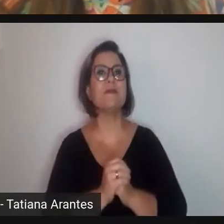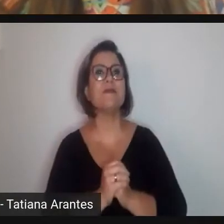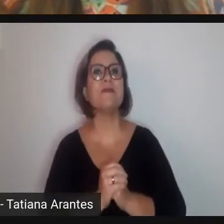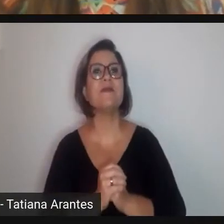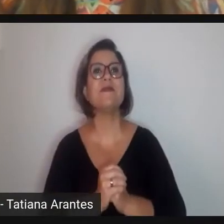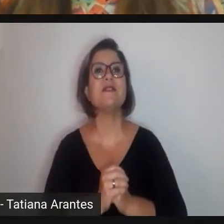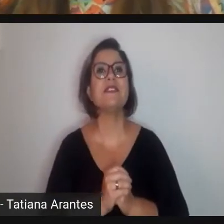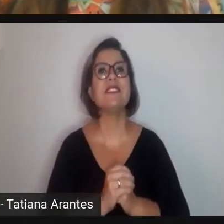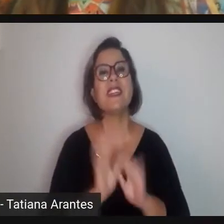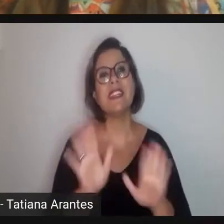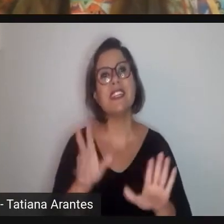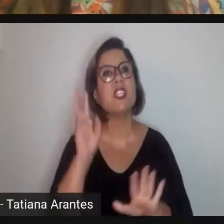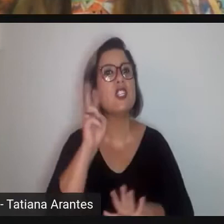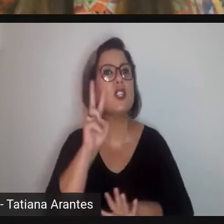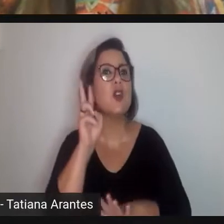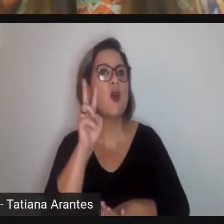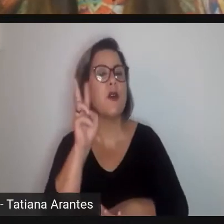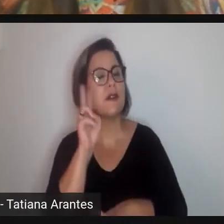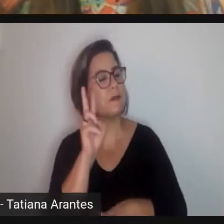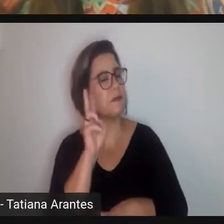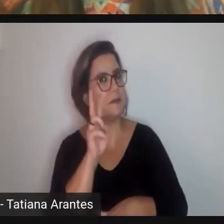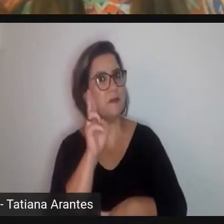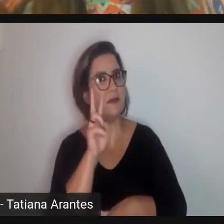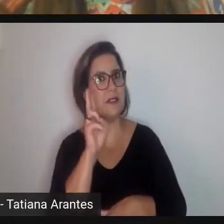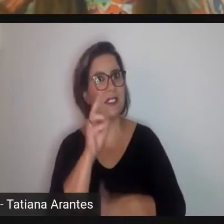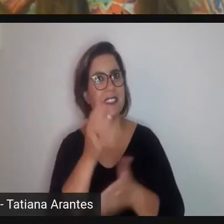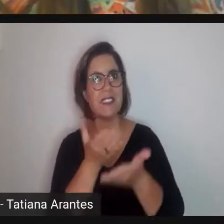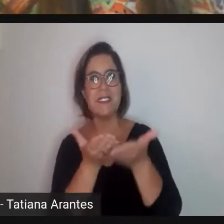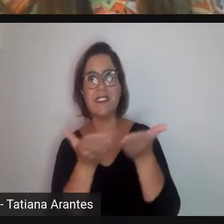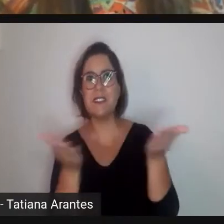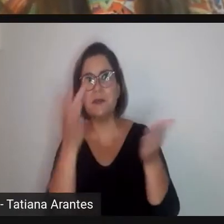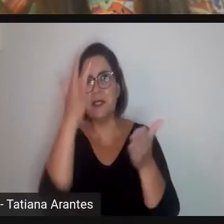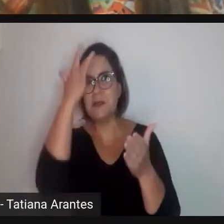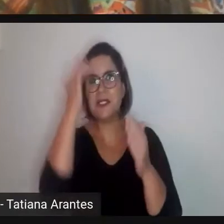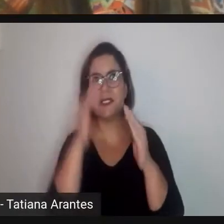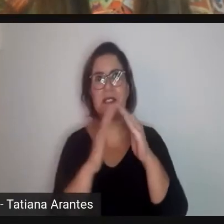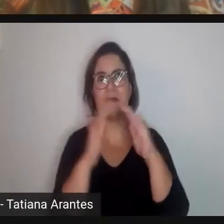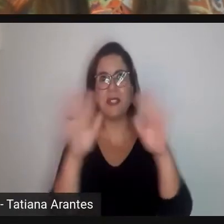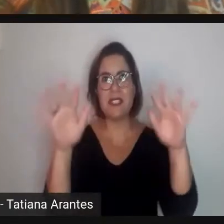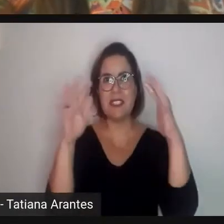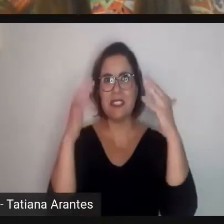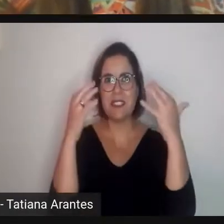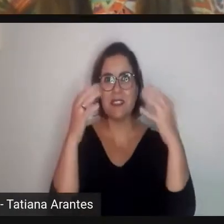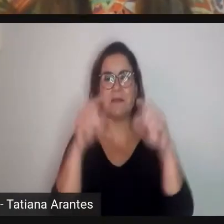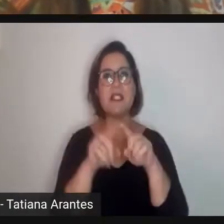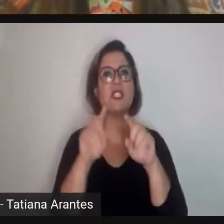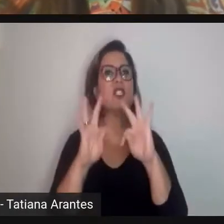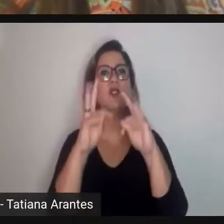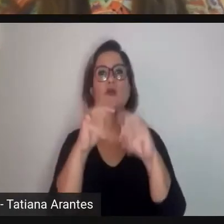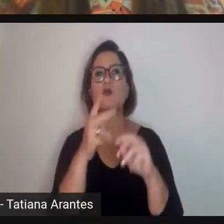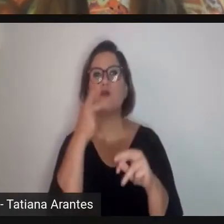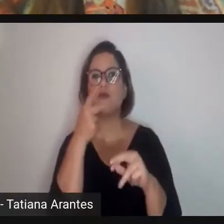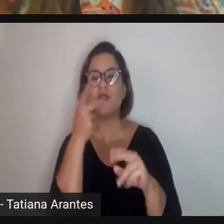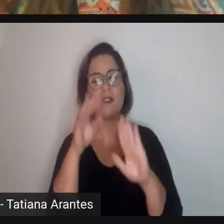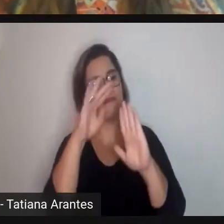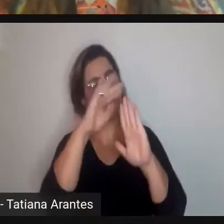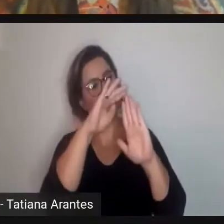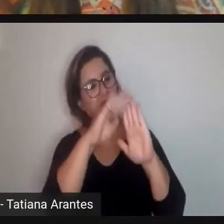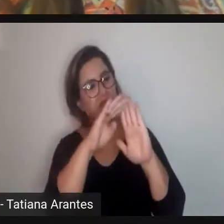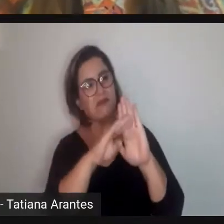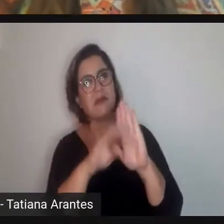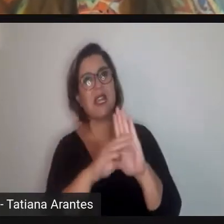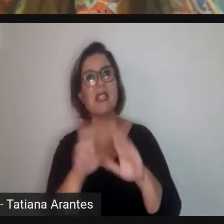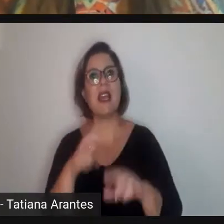só gostaria de lembrar, então, para o público, né, que esses parâmetros todos que a Lilian colocou, de altura de